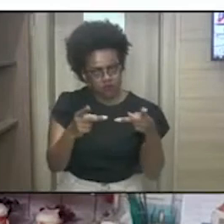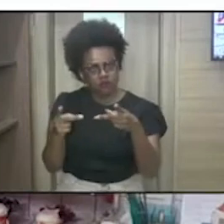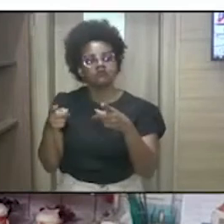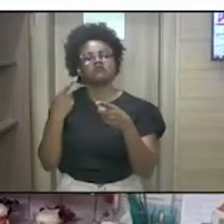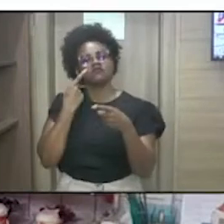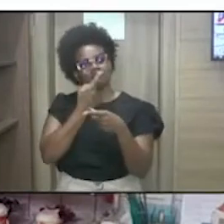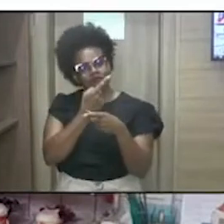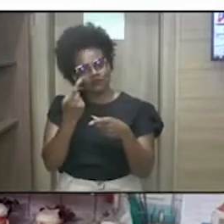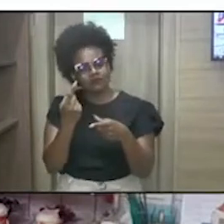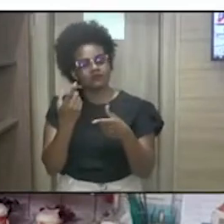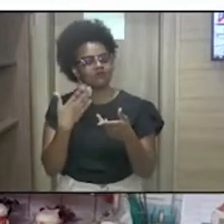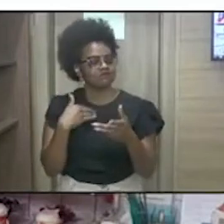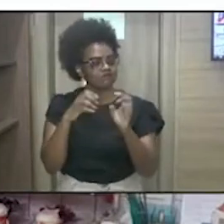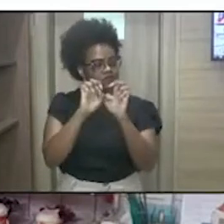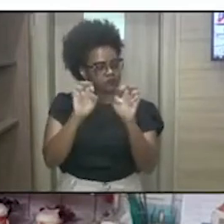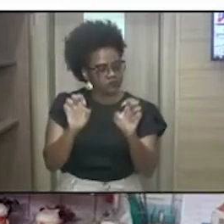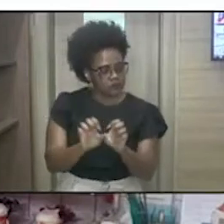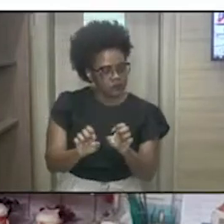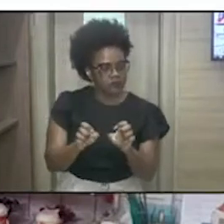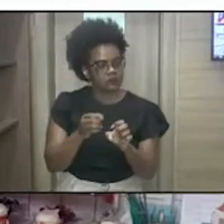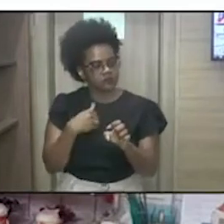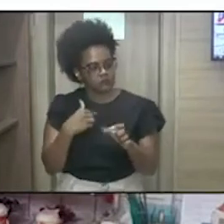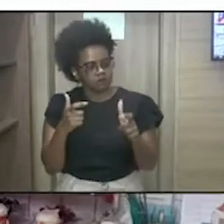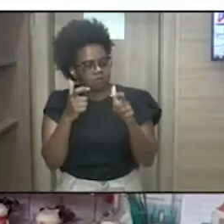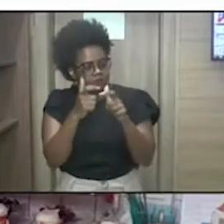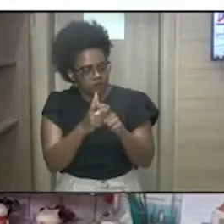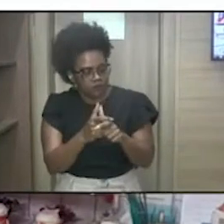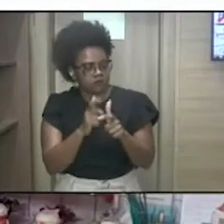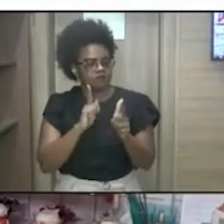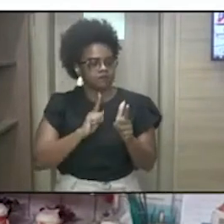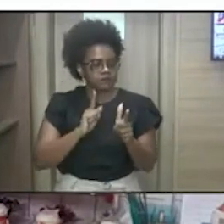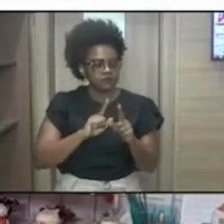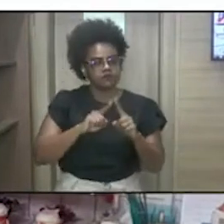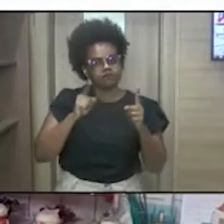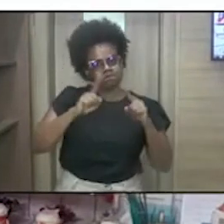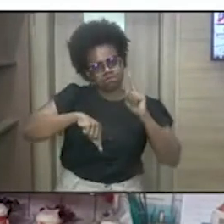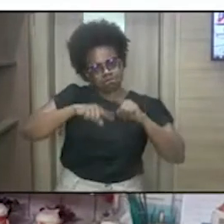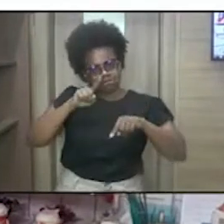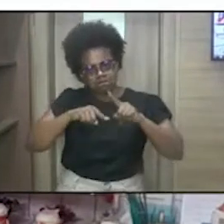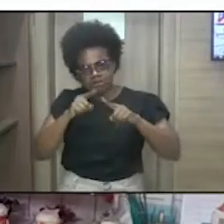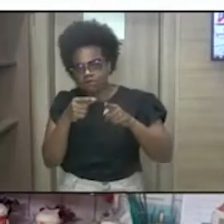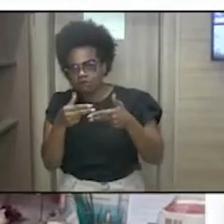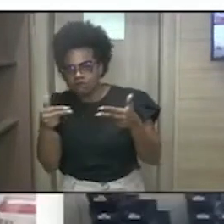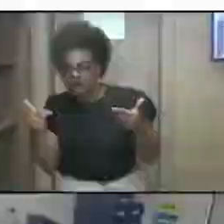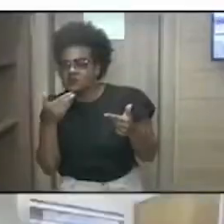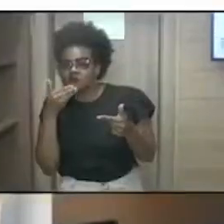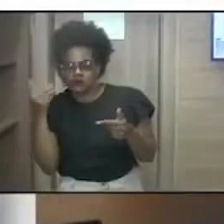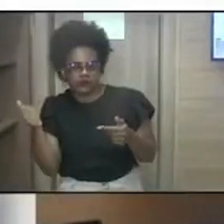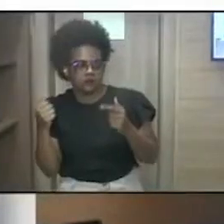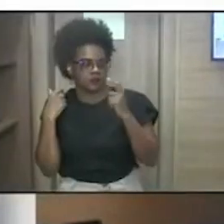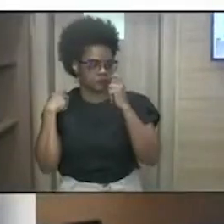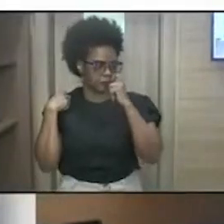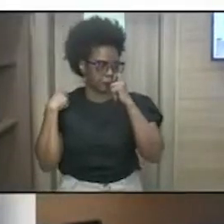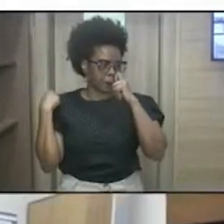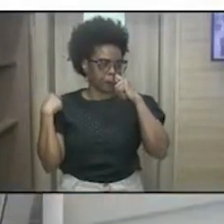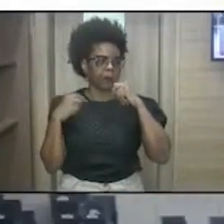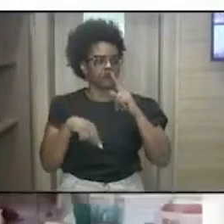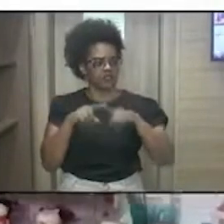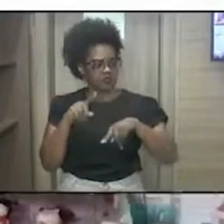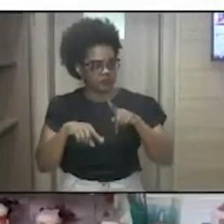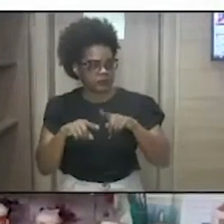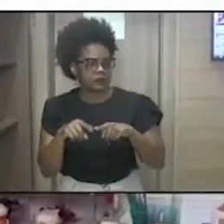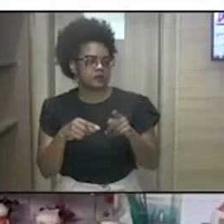né? Estrutura física relativamente pequena, mas com a quantidade de equipamentos um pouco melhor. São